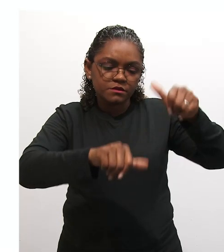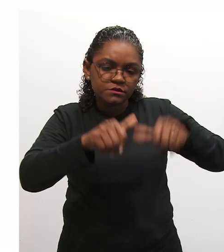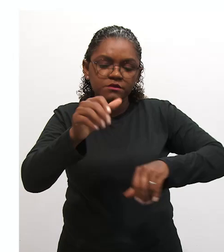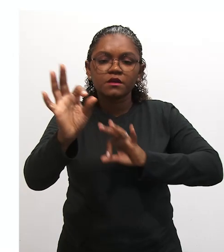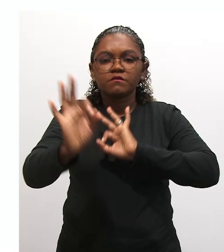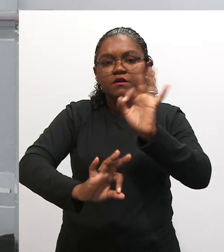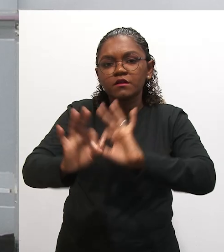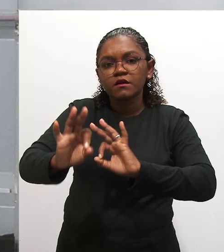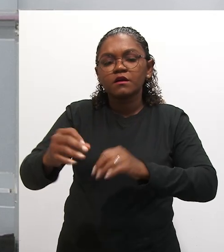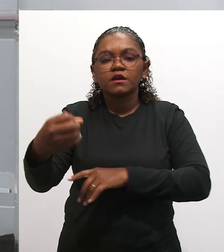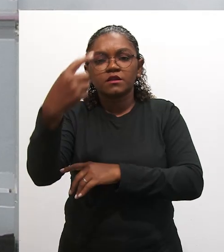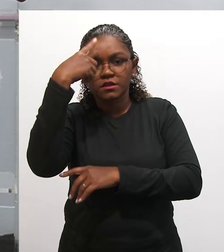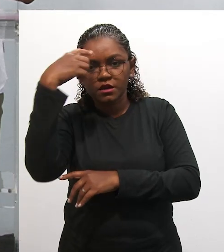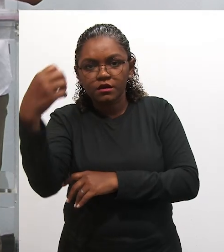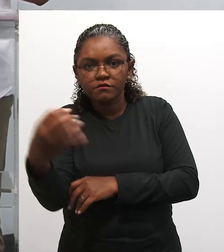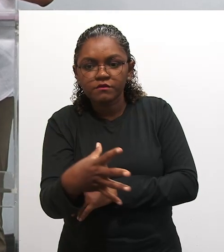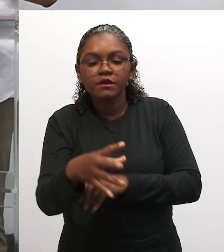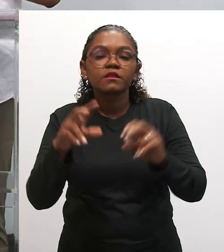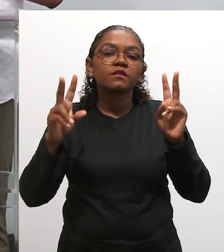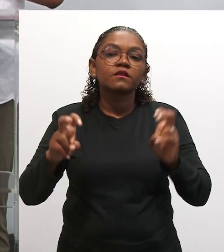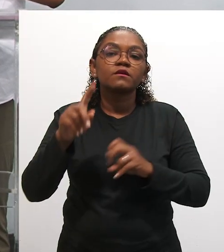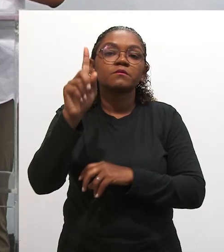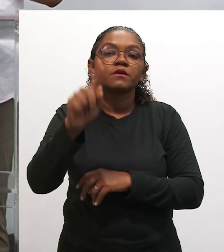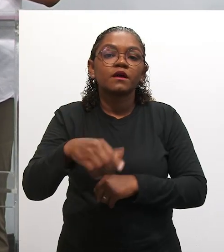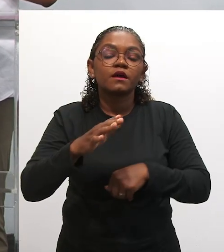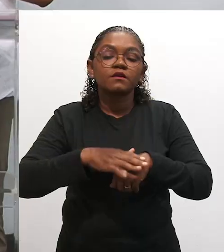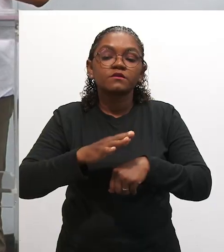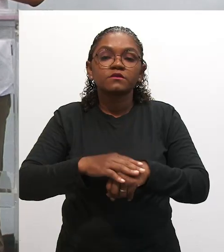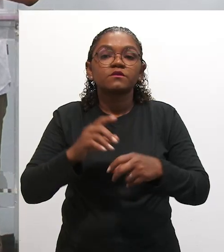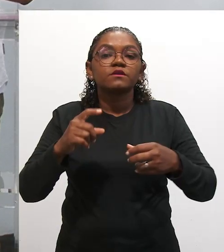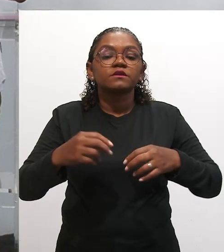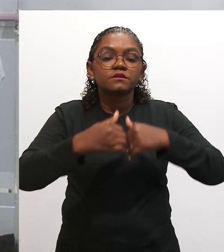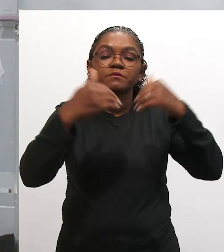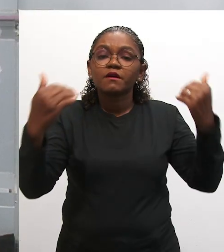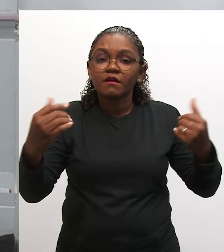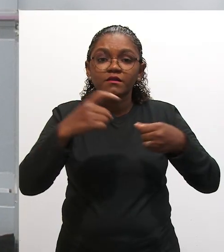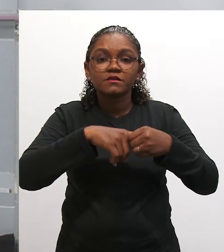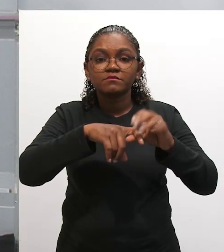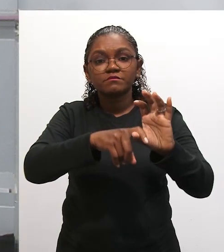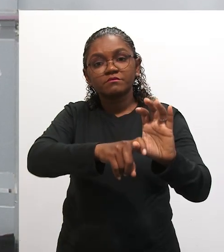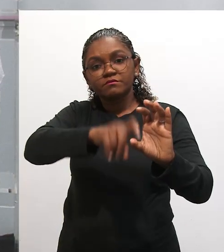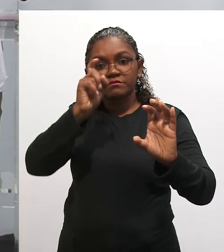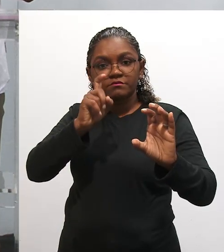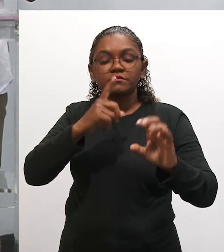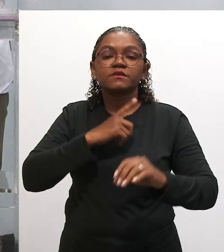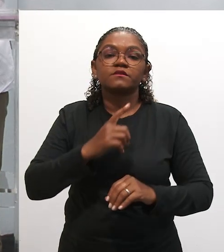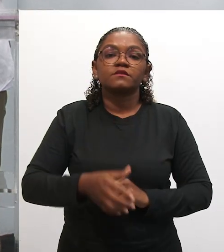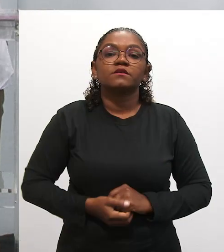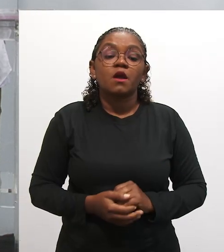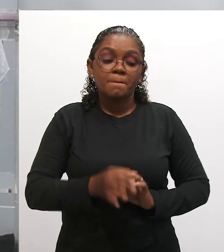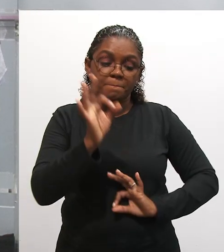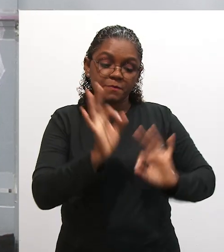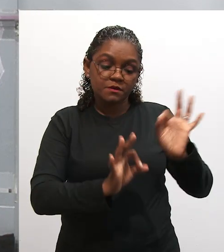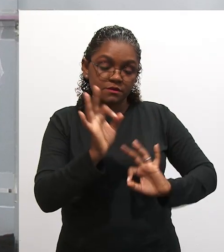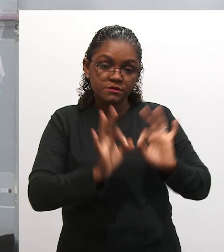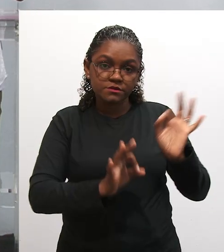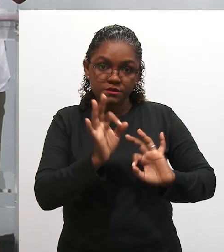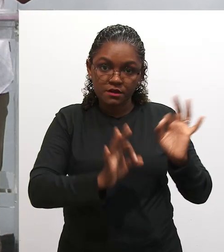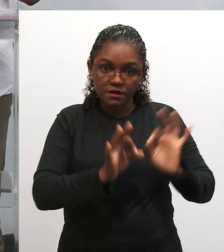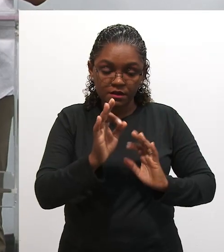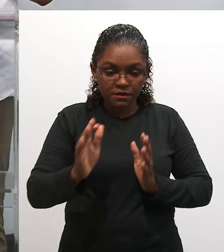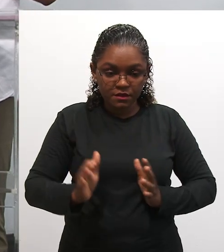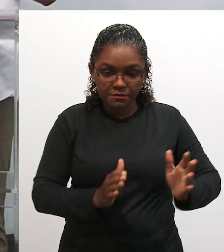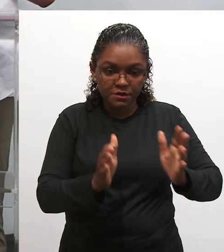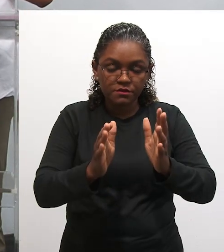planejar, avaliar e inovar, nós falamos de ações interdependentes. Planejar define o caminho,